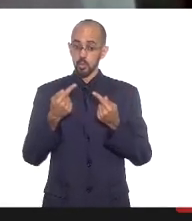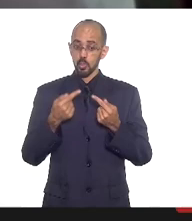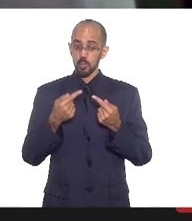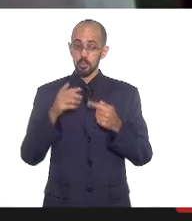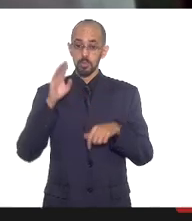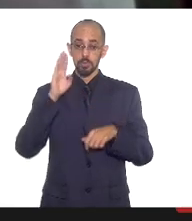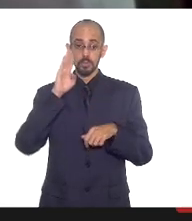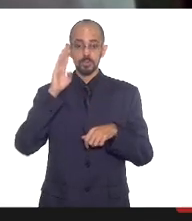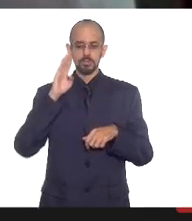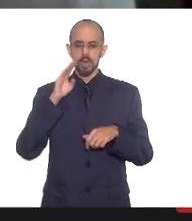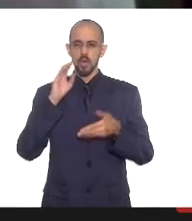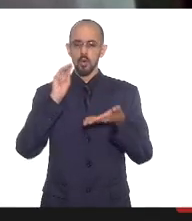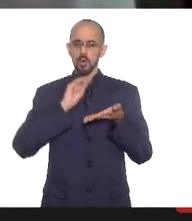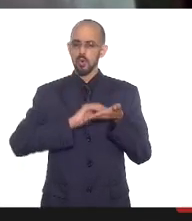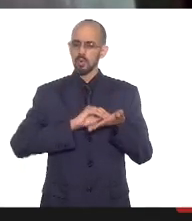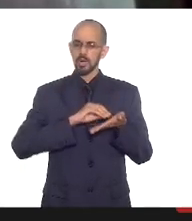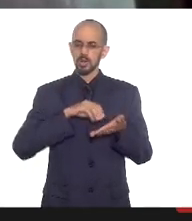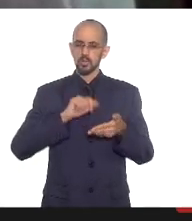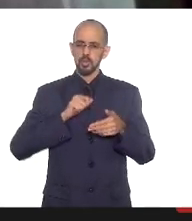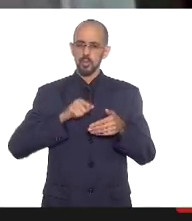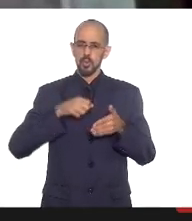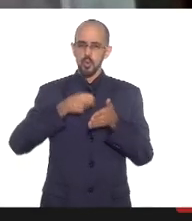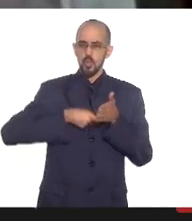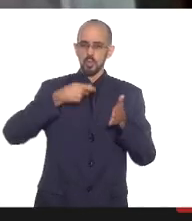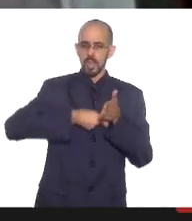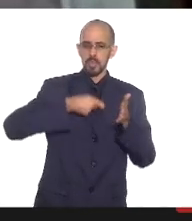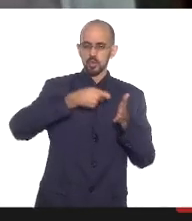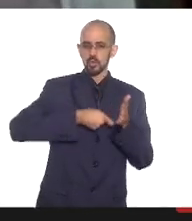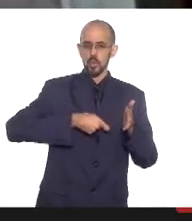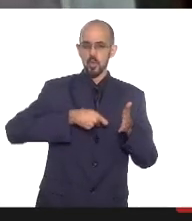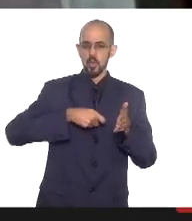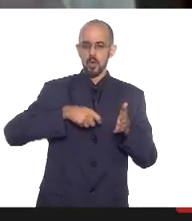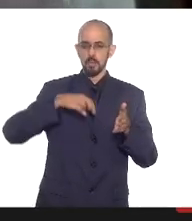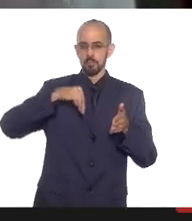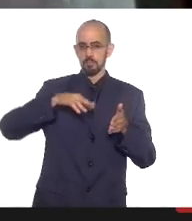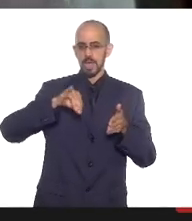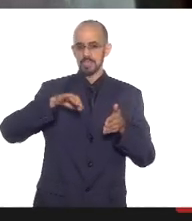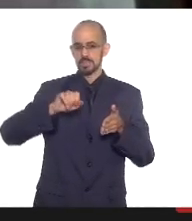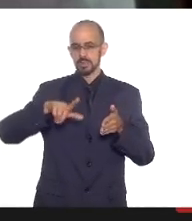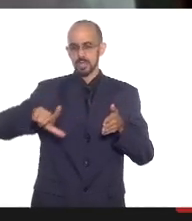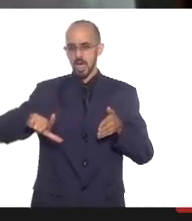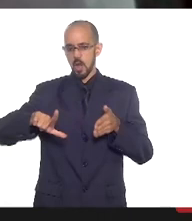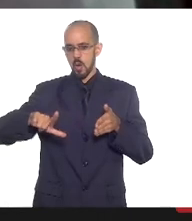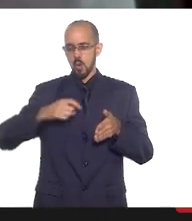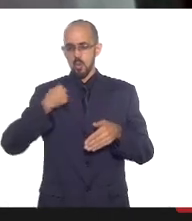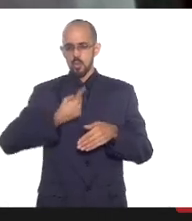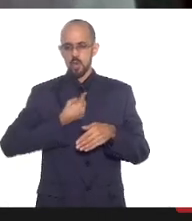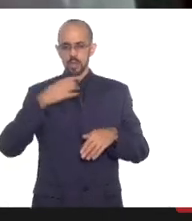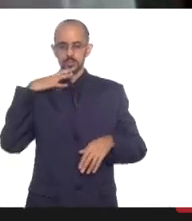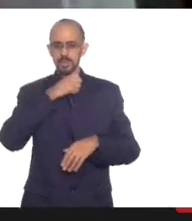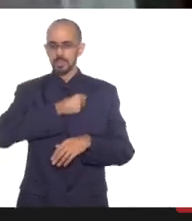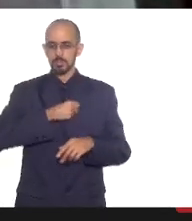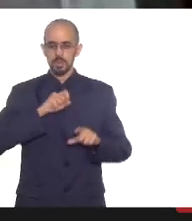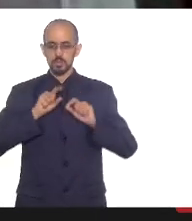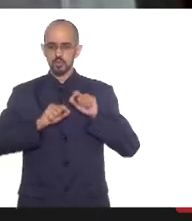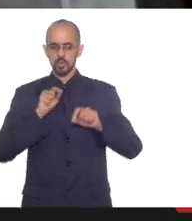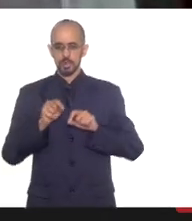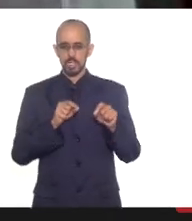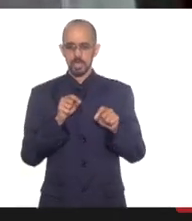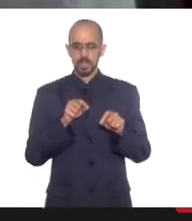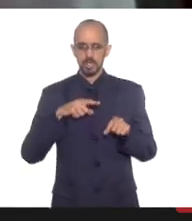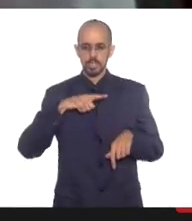lutador de lutas marciais agora é porque a gente percebe que existe